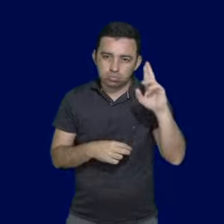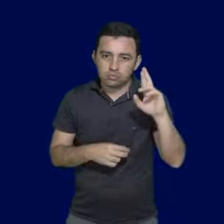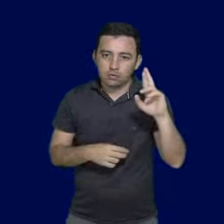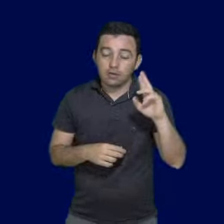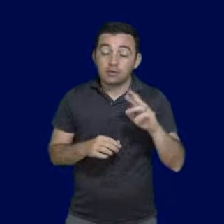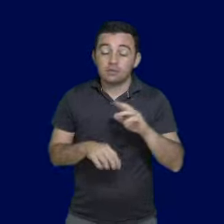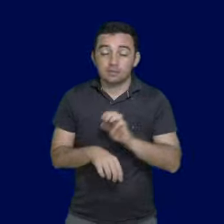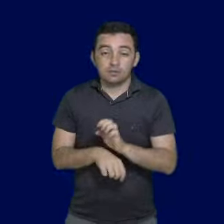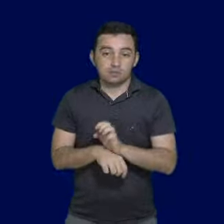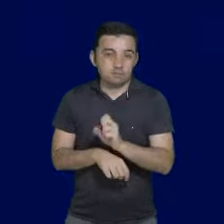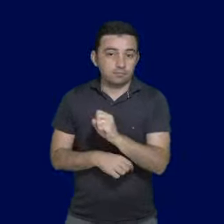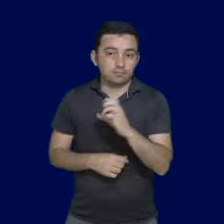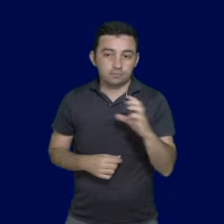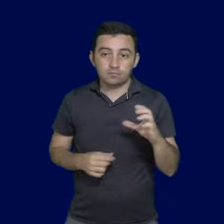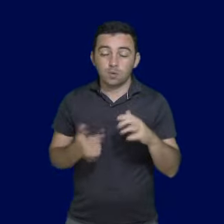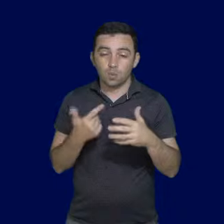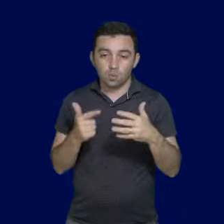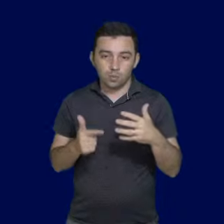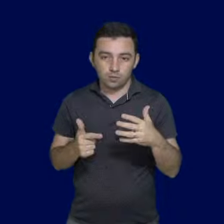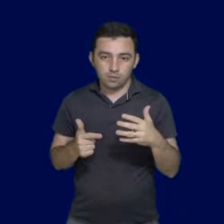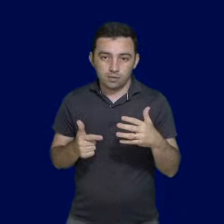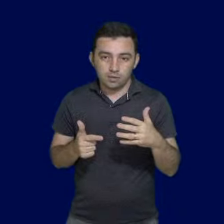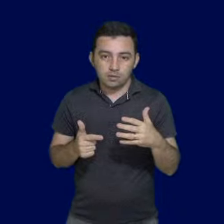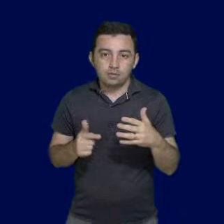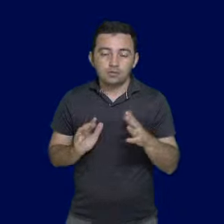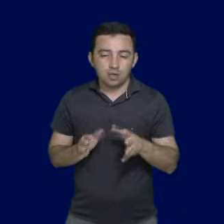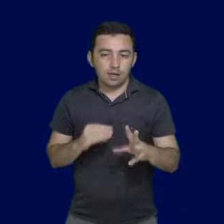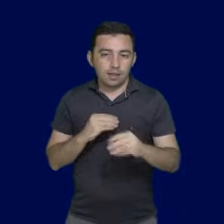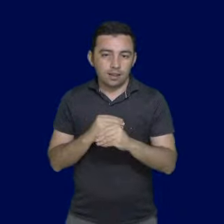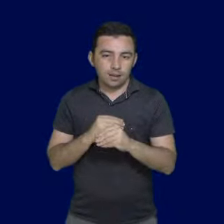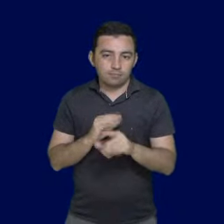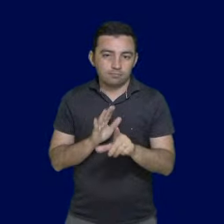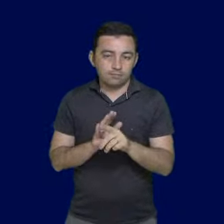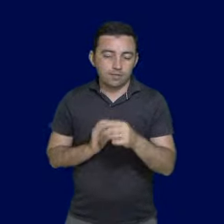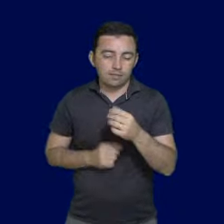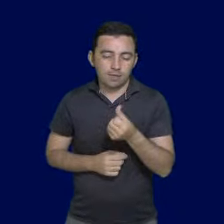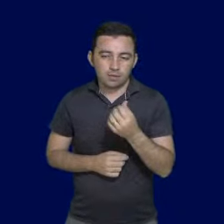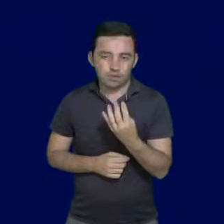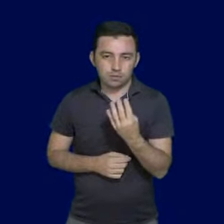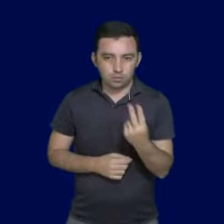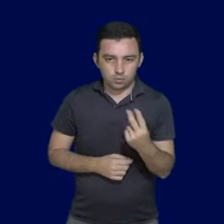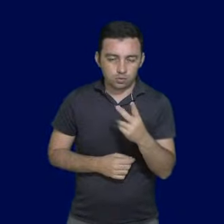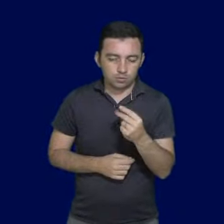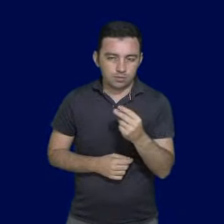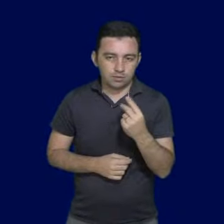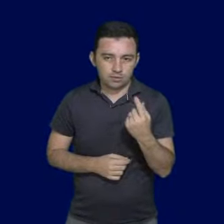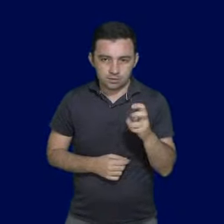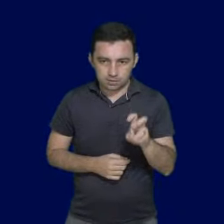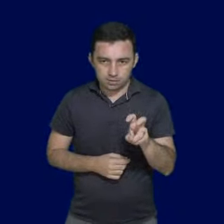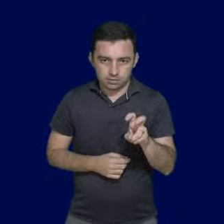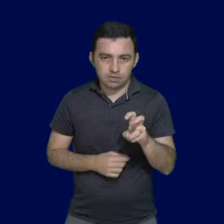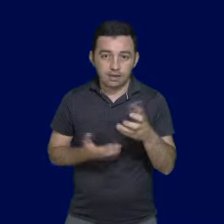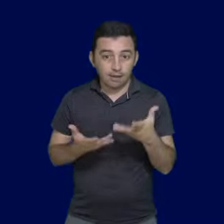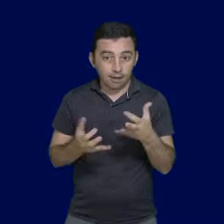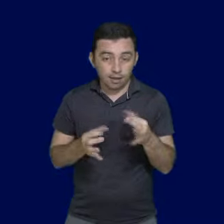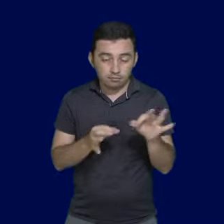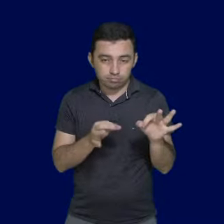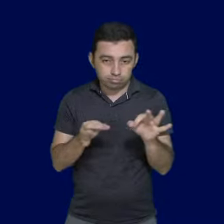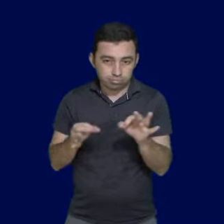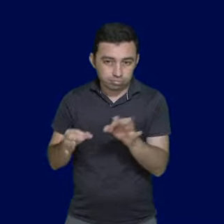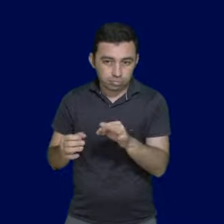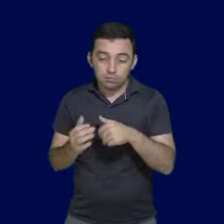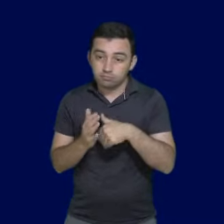e adota outras providências, convalidadas pela Lei Complementar 642 de 2015, para o fim de adequar a verba indenizatória de